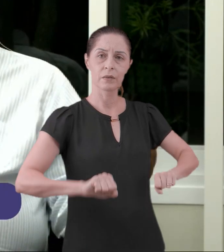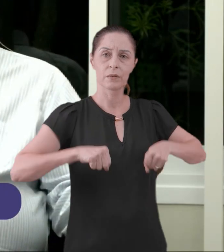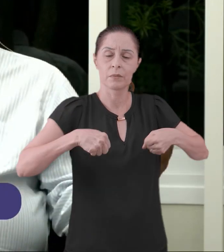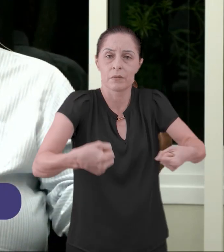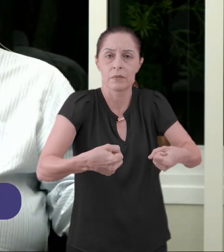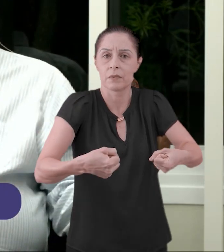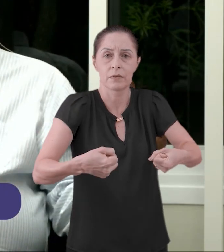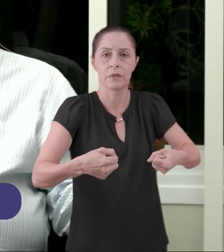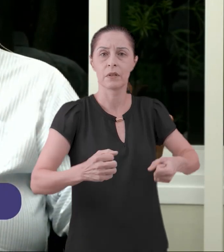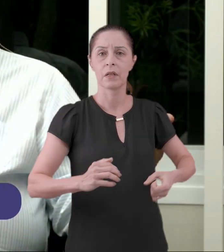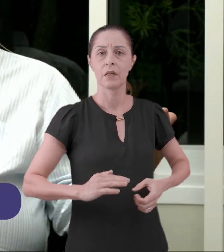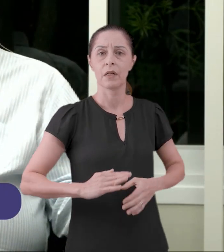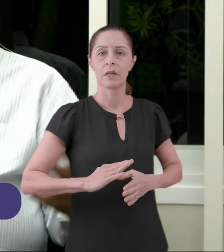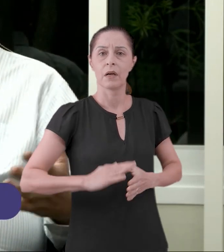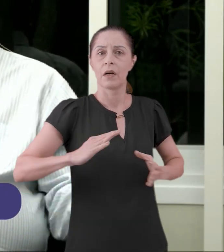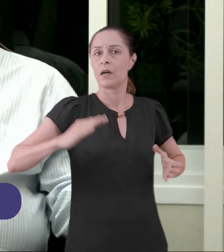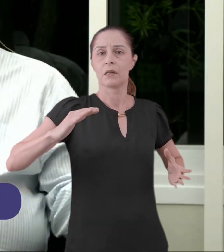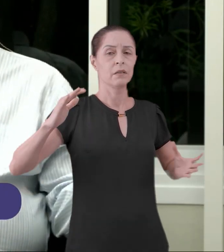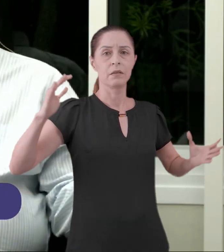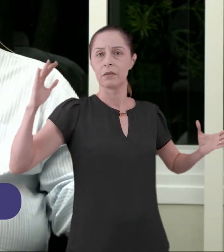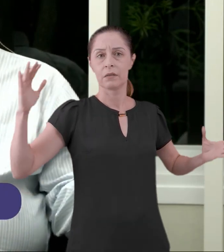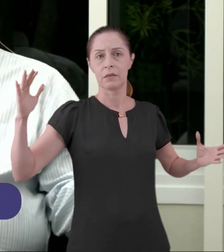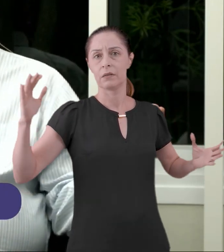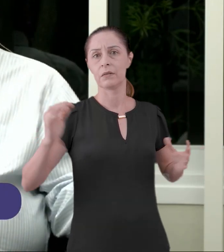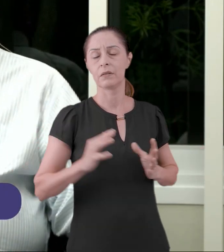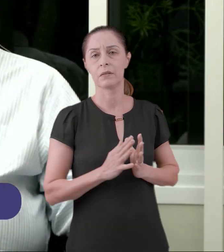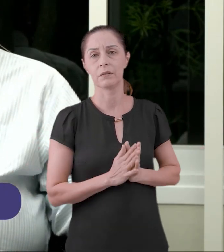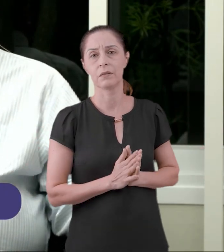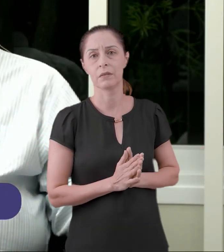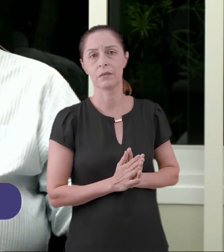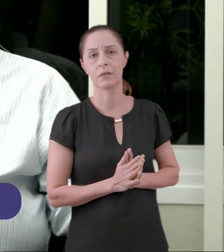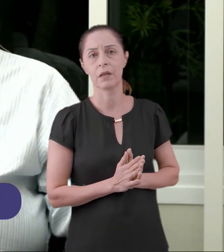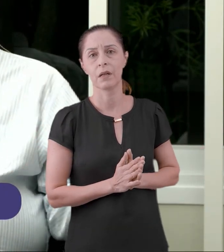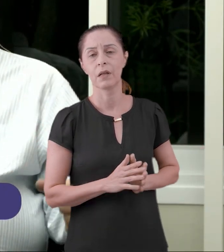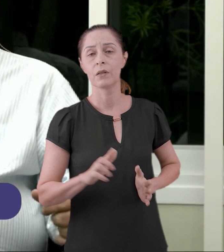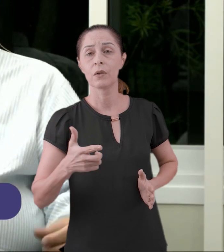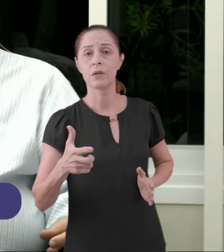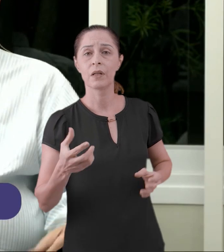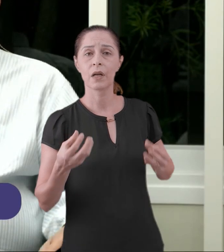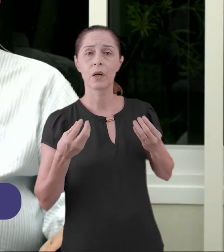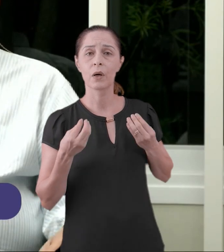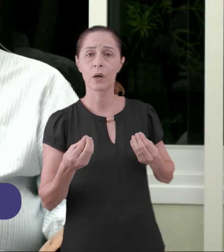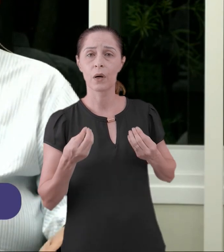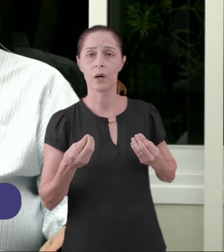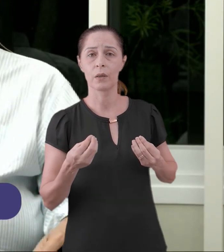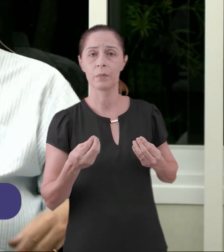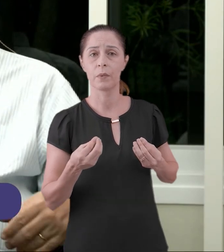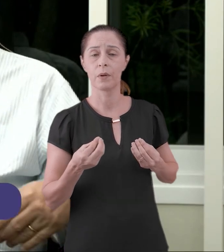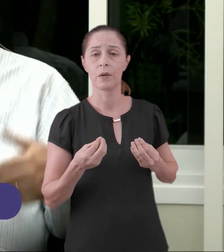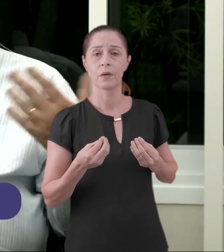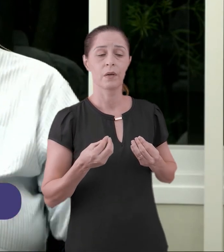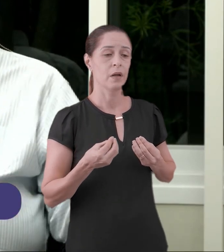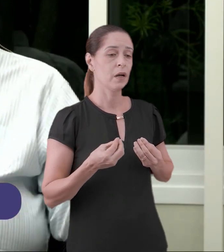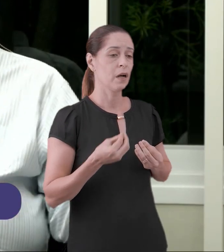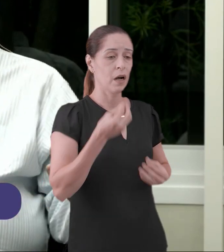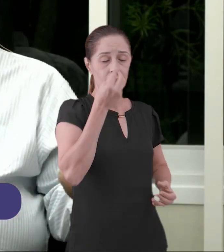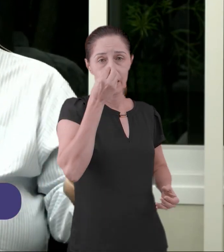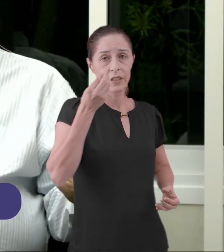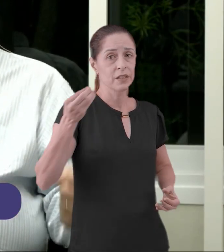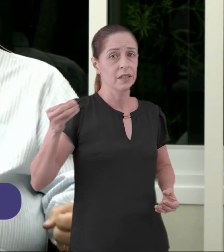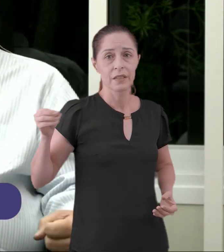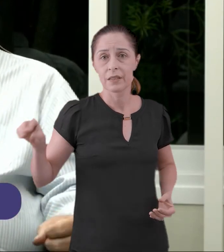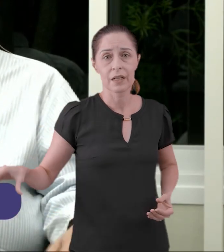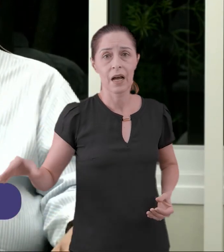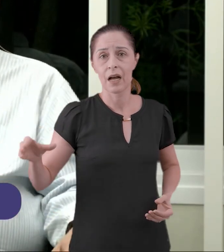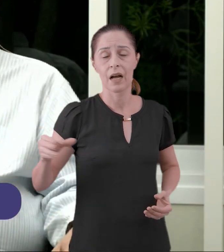Então, nós não podemos fugir do problema, da situação, né? É a mesma coisa de acolher outras pessoas,